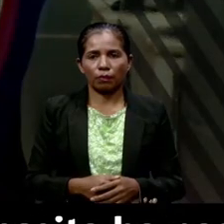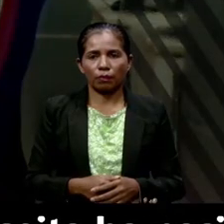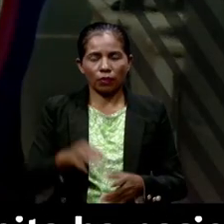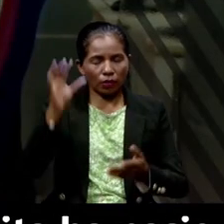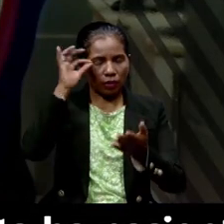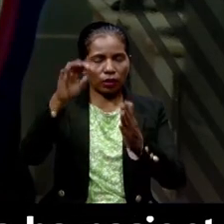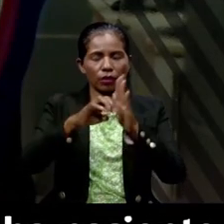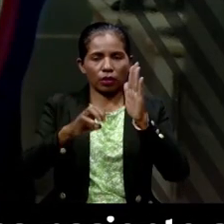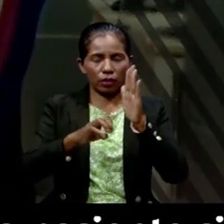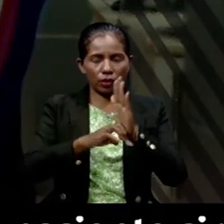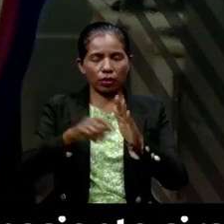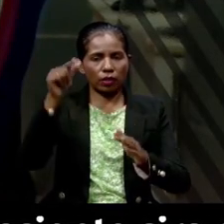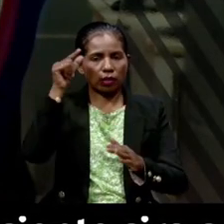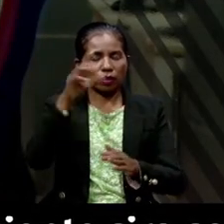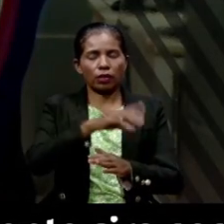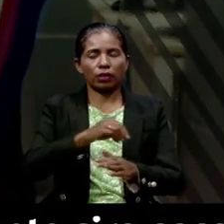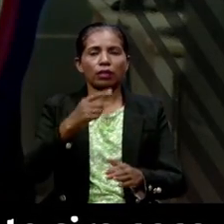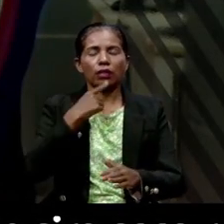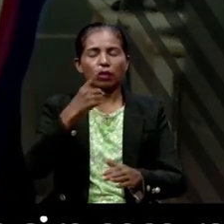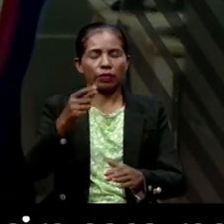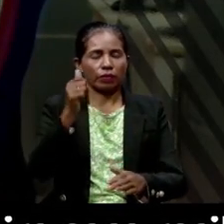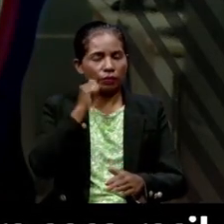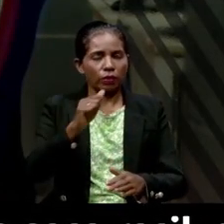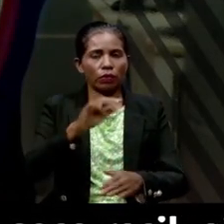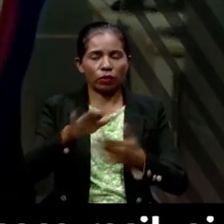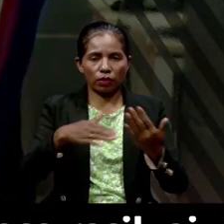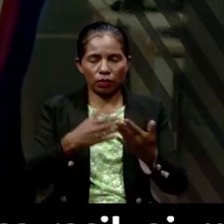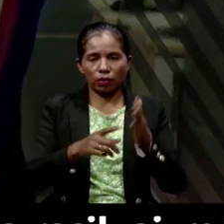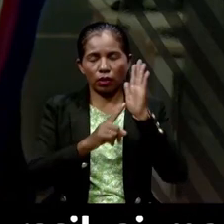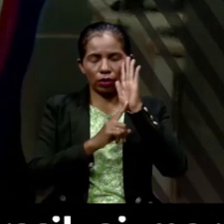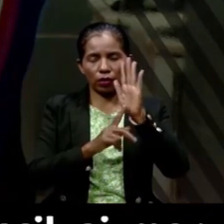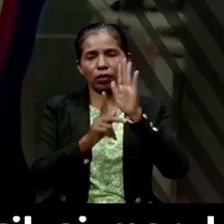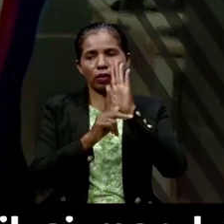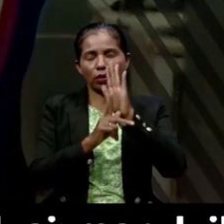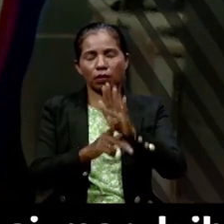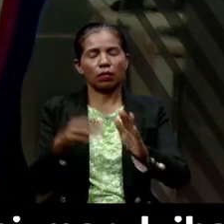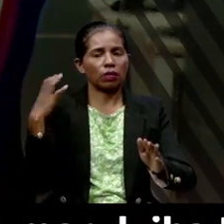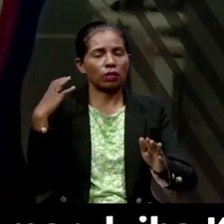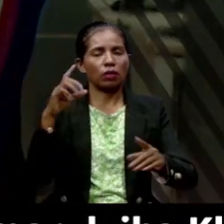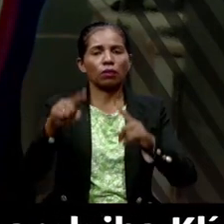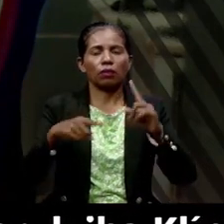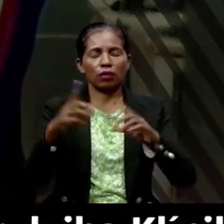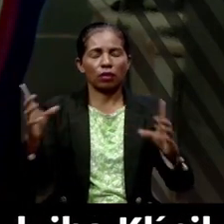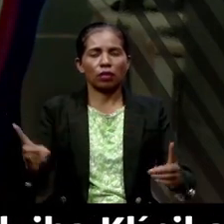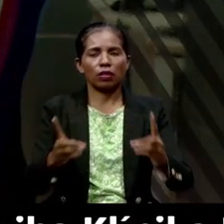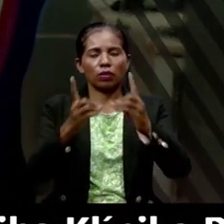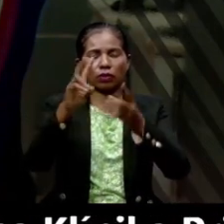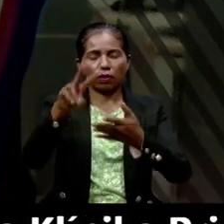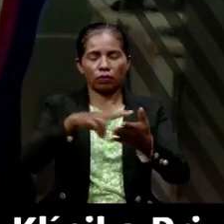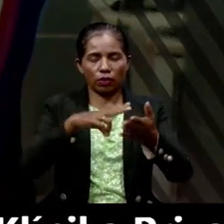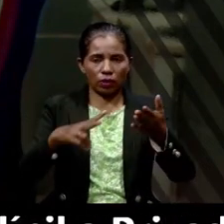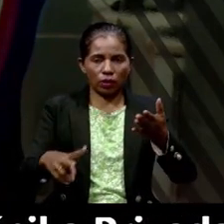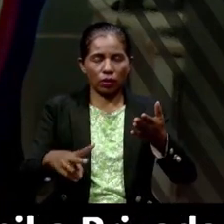Sekretariu Estadu Igualdade, enkoraza, feto, sira, hato'o, keixa, parte, kompetente, wainhira, hasoru, violensia,